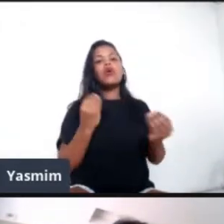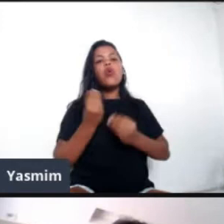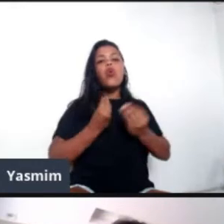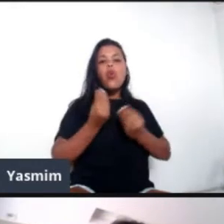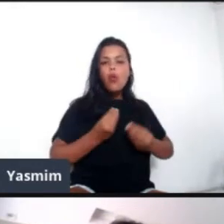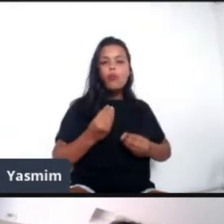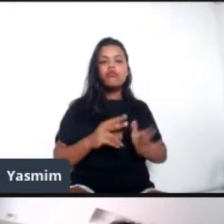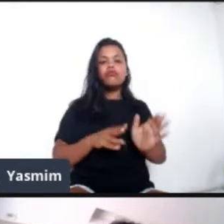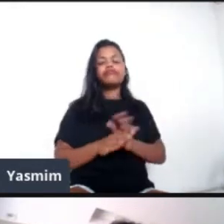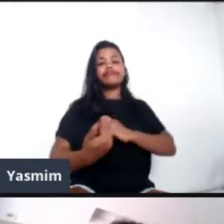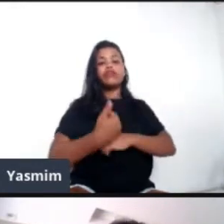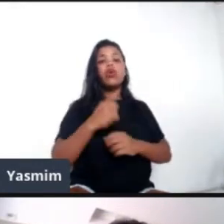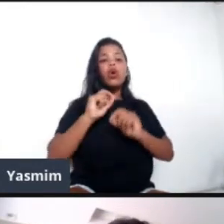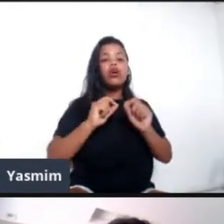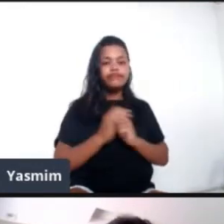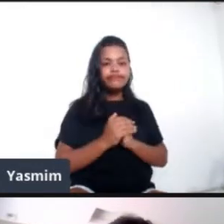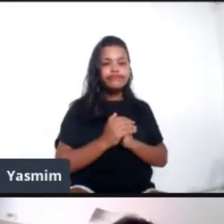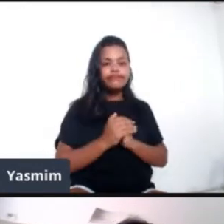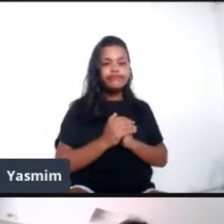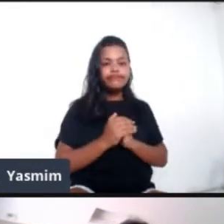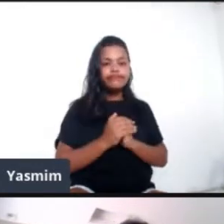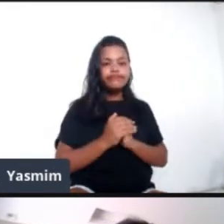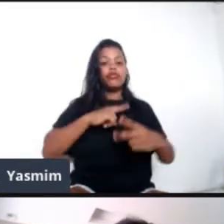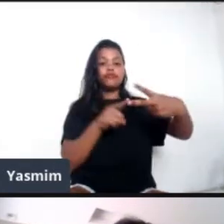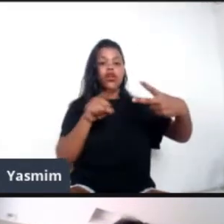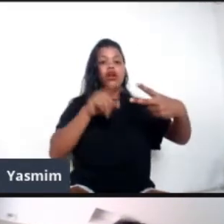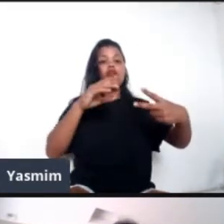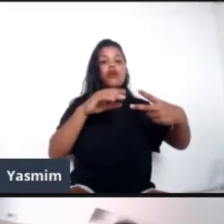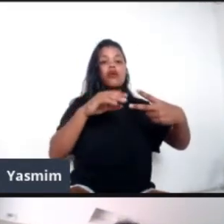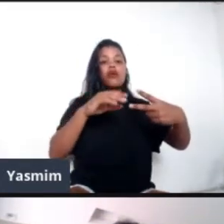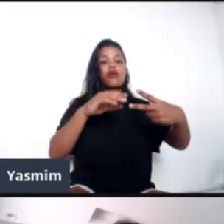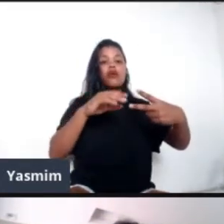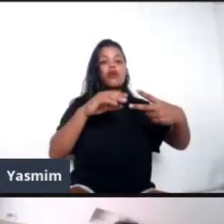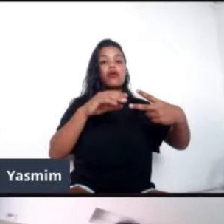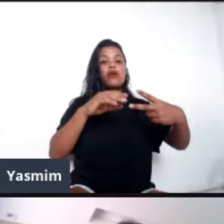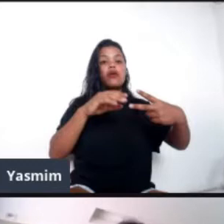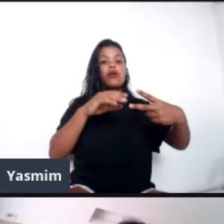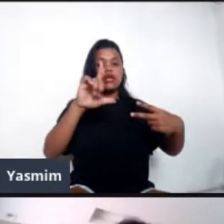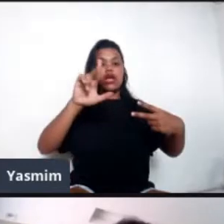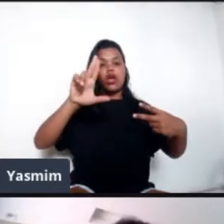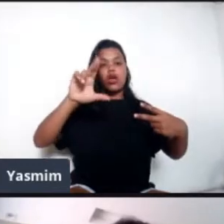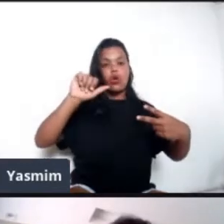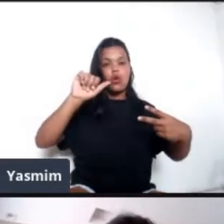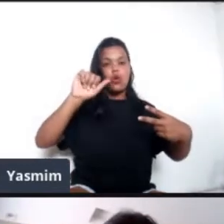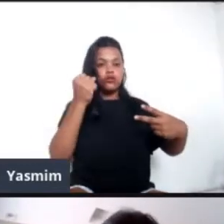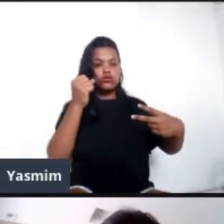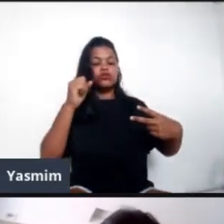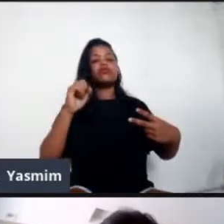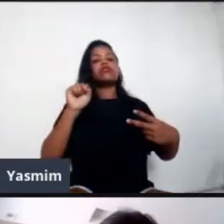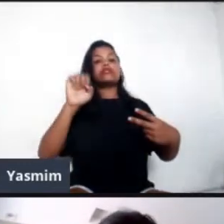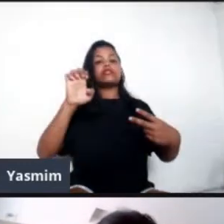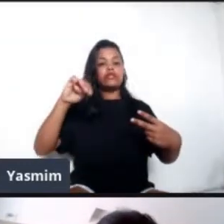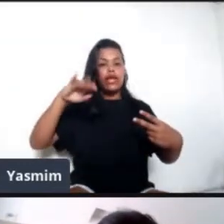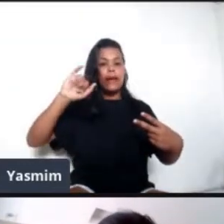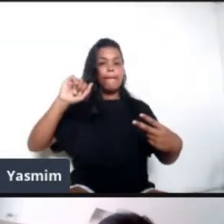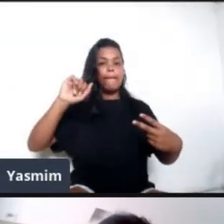células específicas, que são justamente os linfócitos T e os linfócitos B, que são as células que conseguem fazer a diferenciação